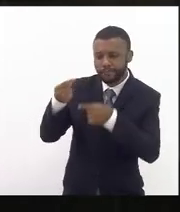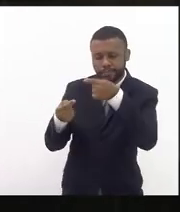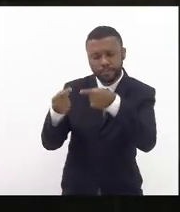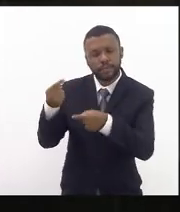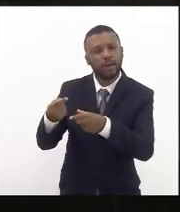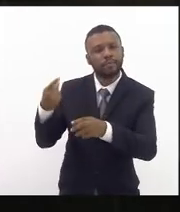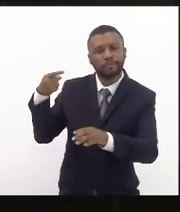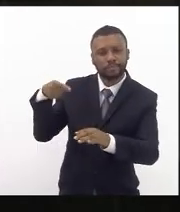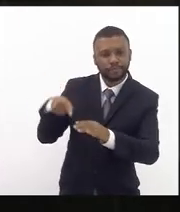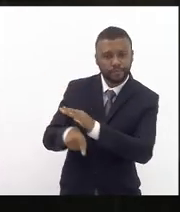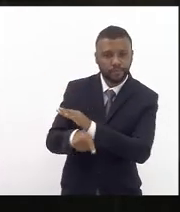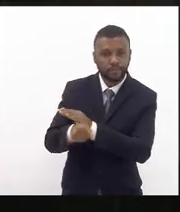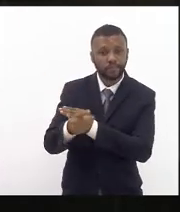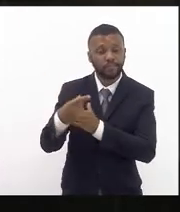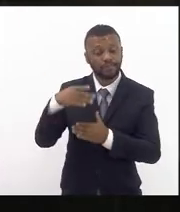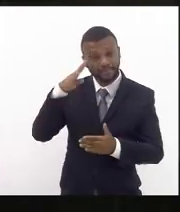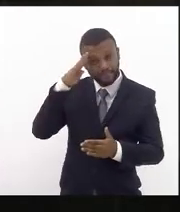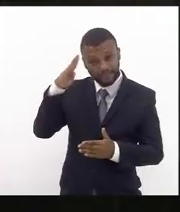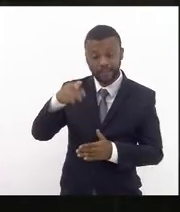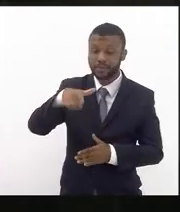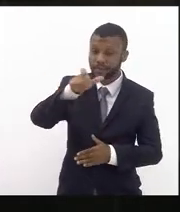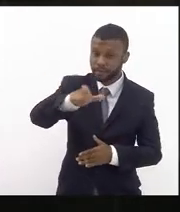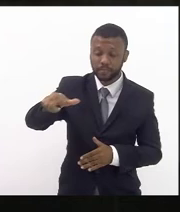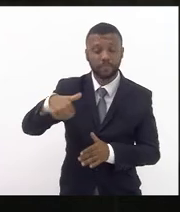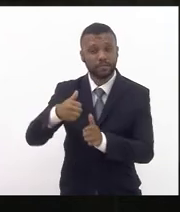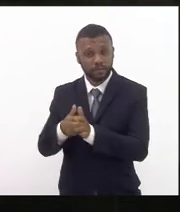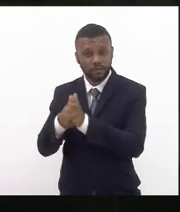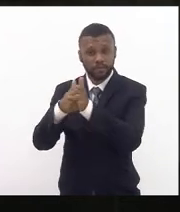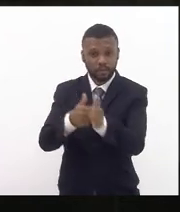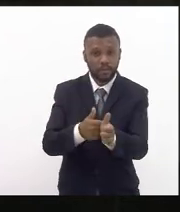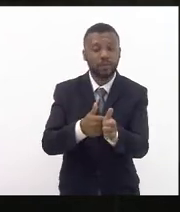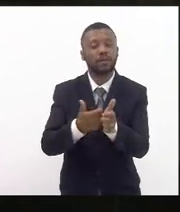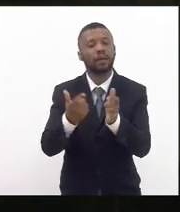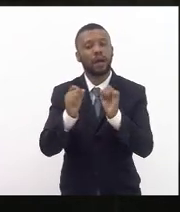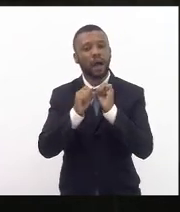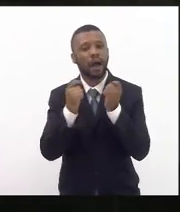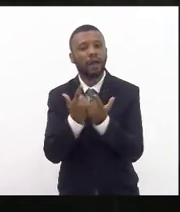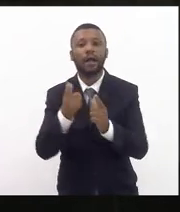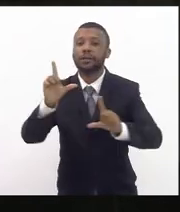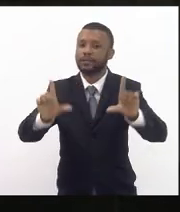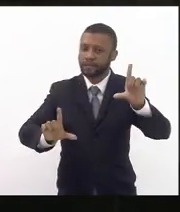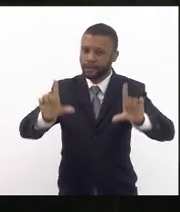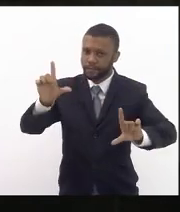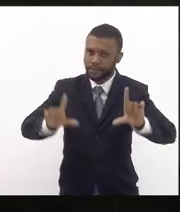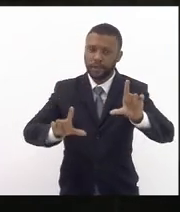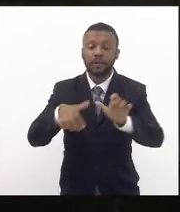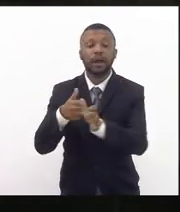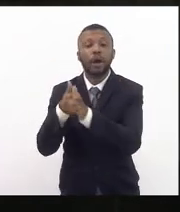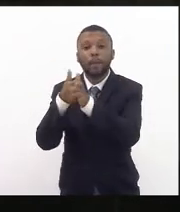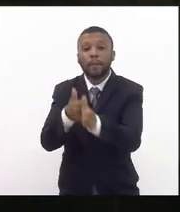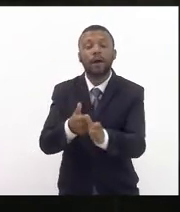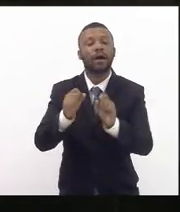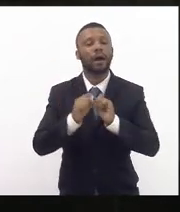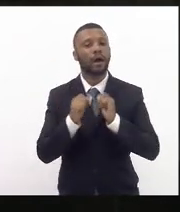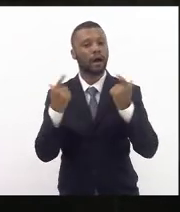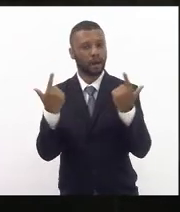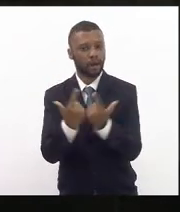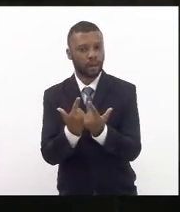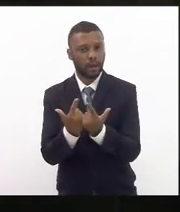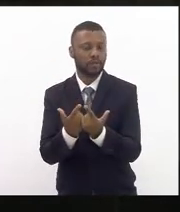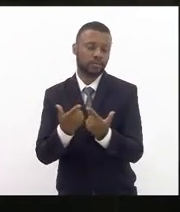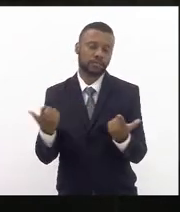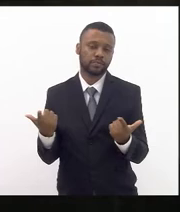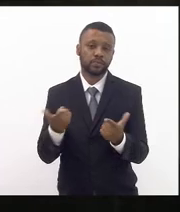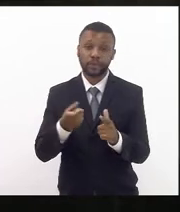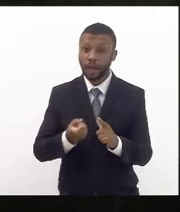pessoas entenderem, principalmente as pessoas que acompanham a TV Alerja, que acompanham a Assembleia Legislativa, que